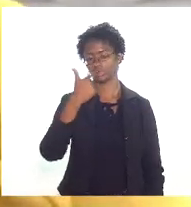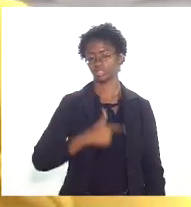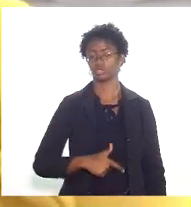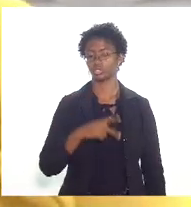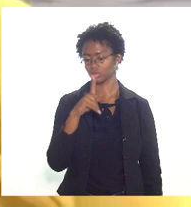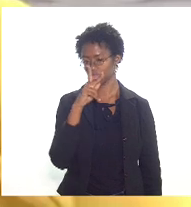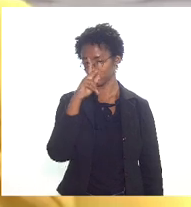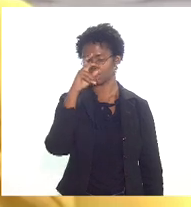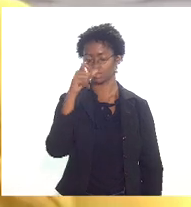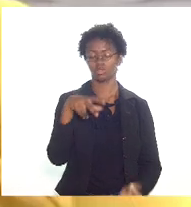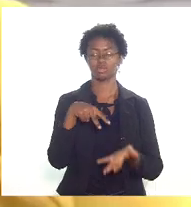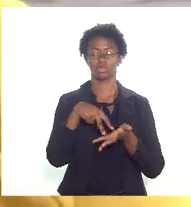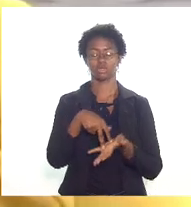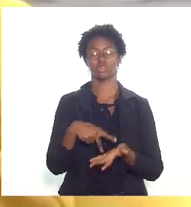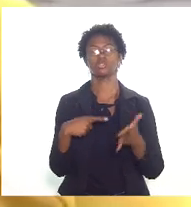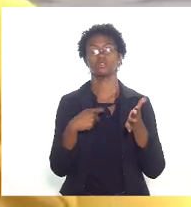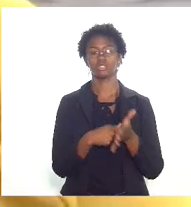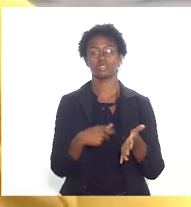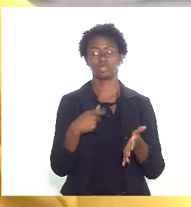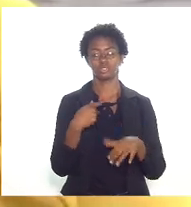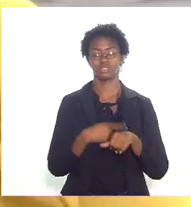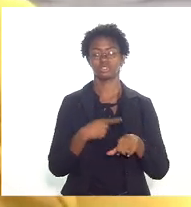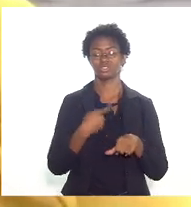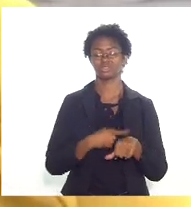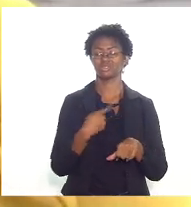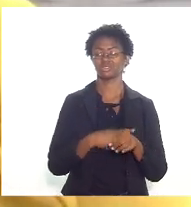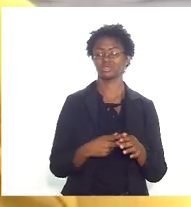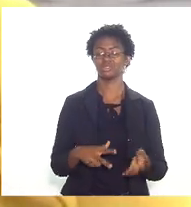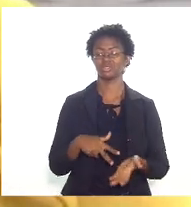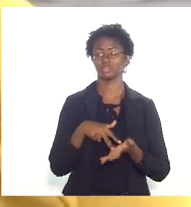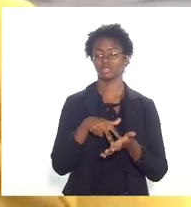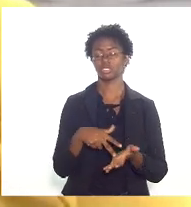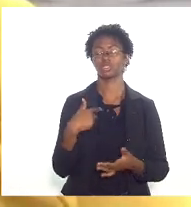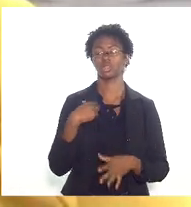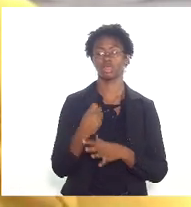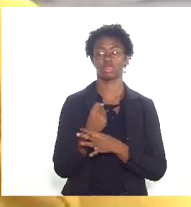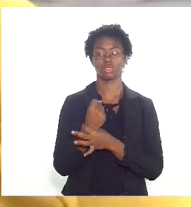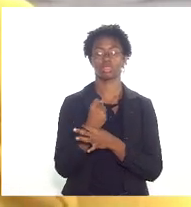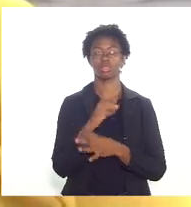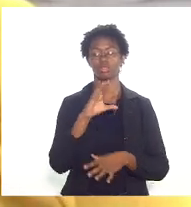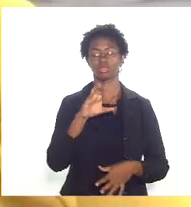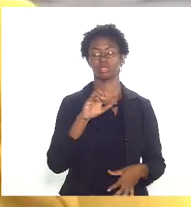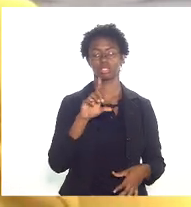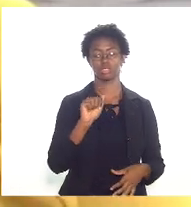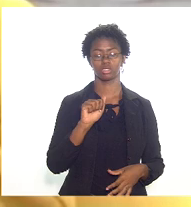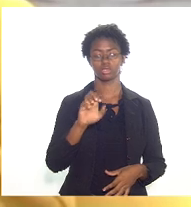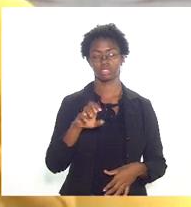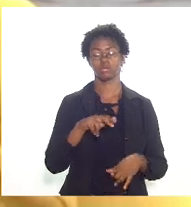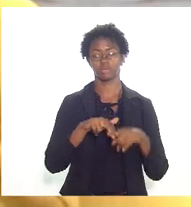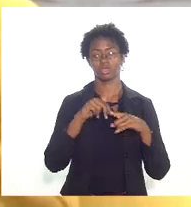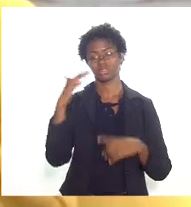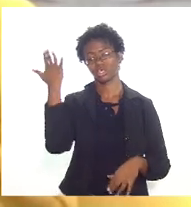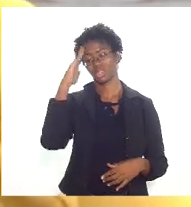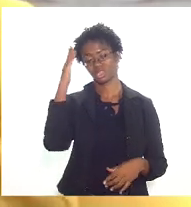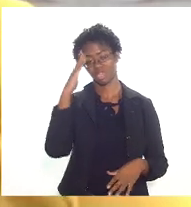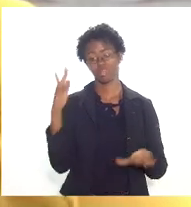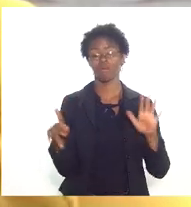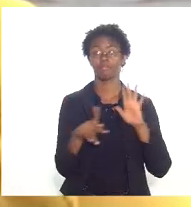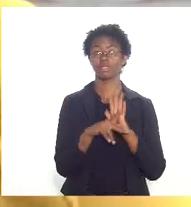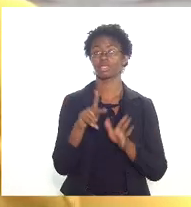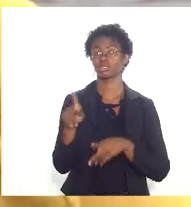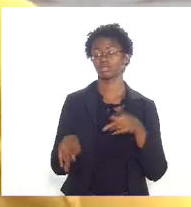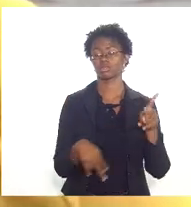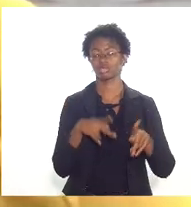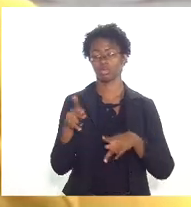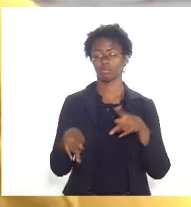força de resistência para defesa da Cedae o que entendo que a Cedae a pública